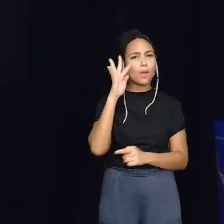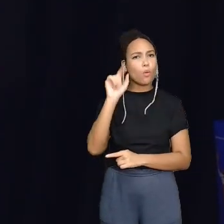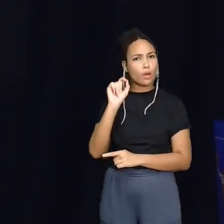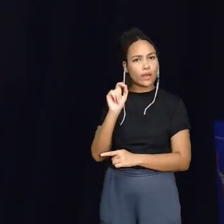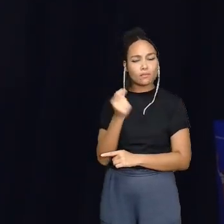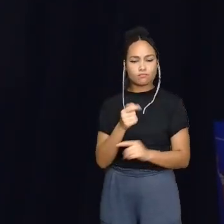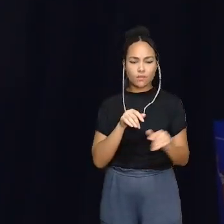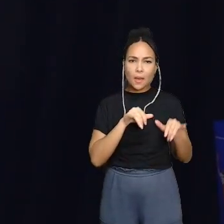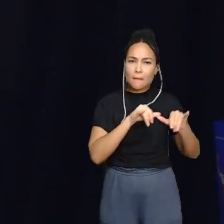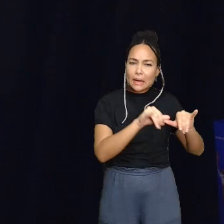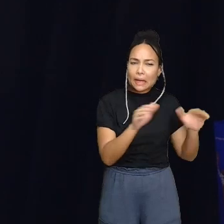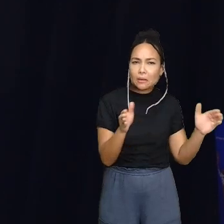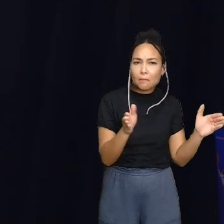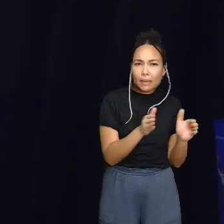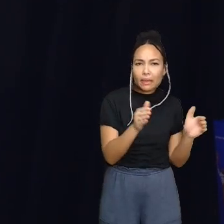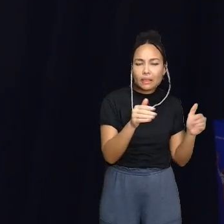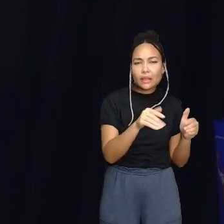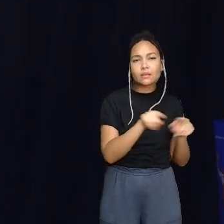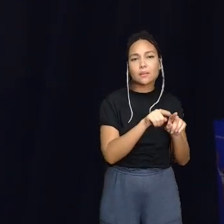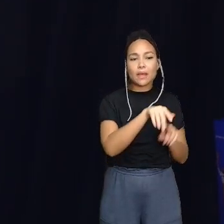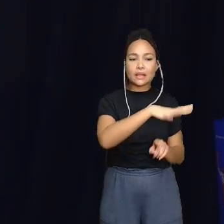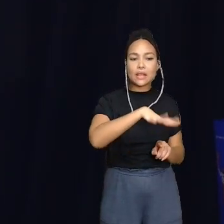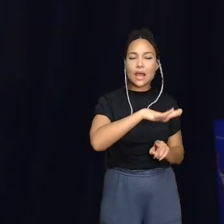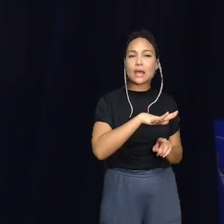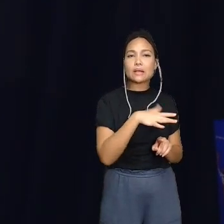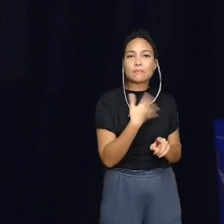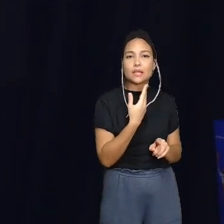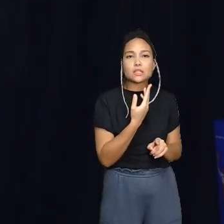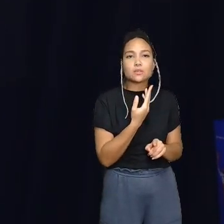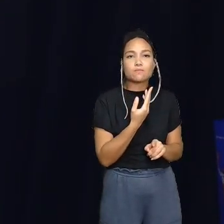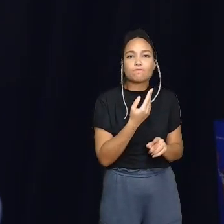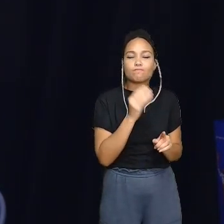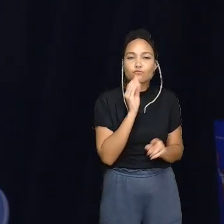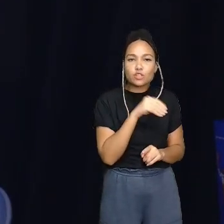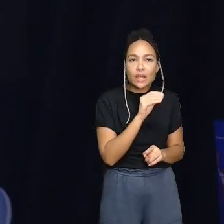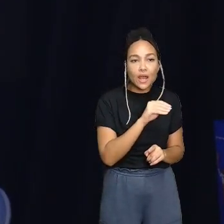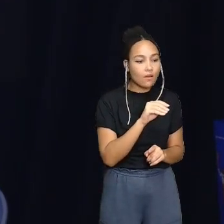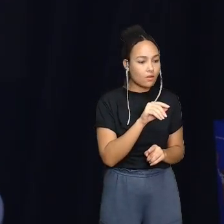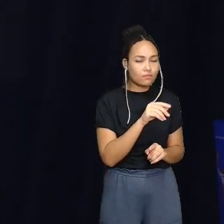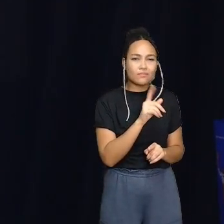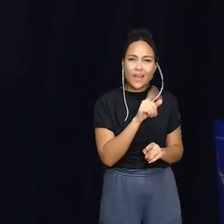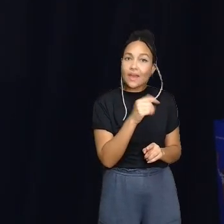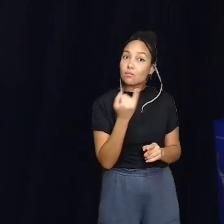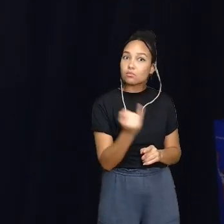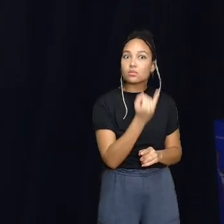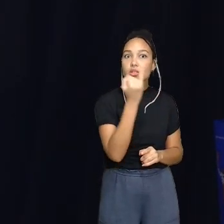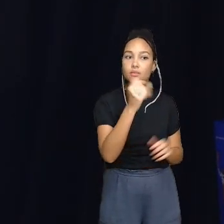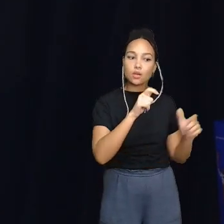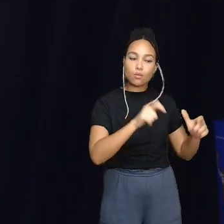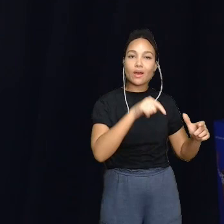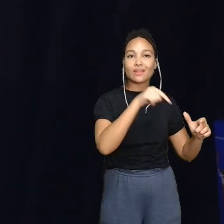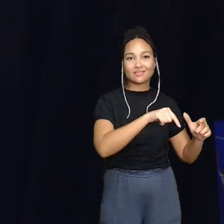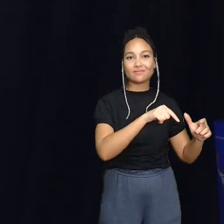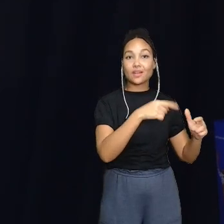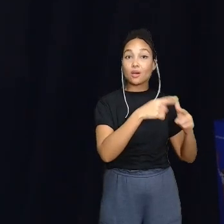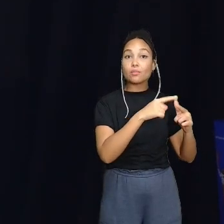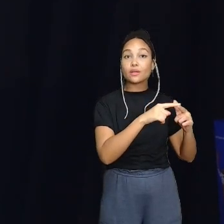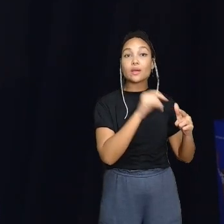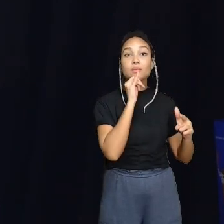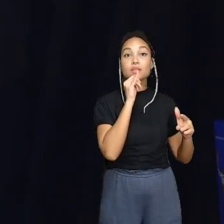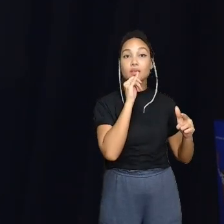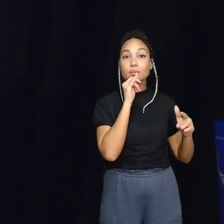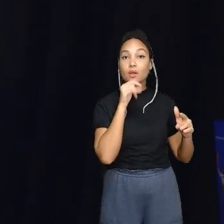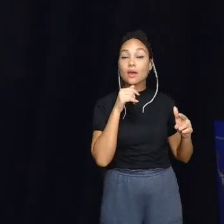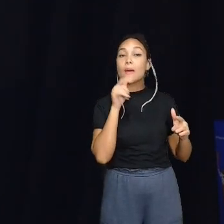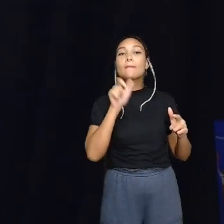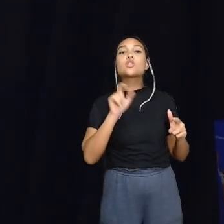mercadinhos nas áreas mais vulneráveis, eles são um ponto importante econômico daquele território. Porque quem é que vai subir um morro para comprar,